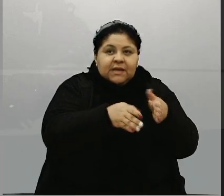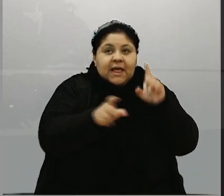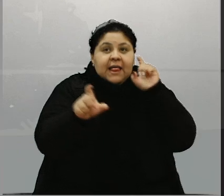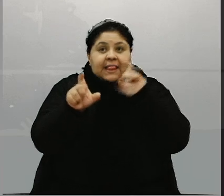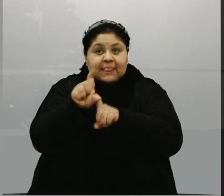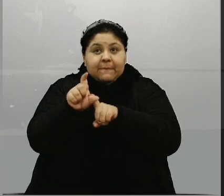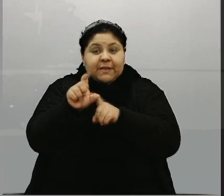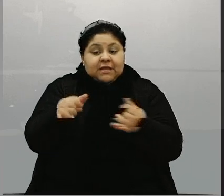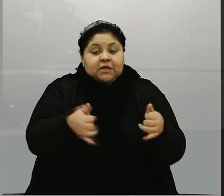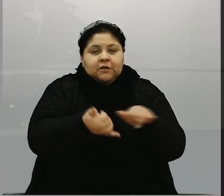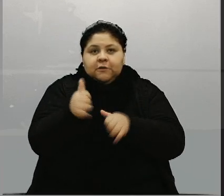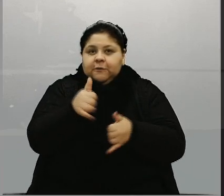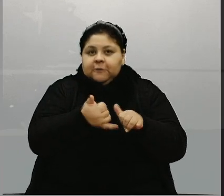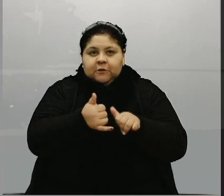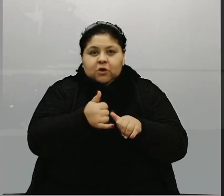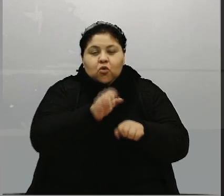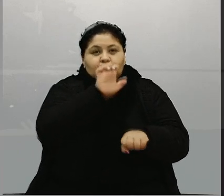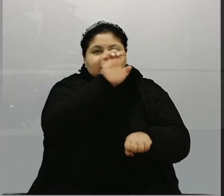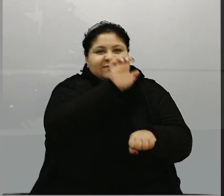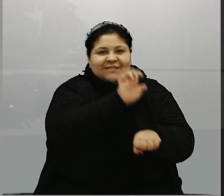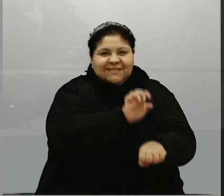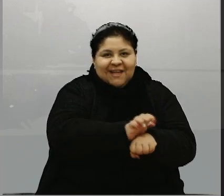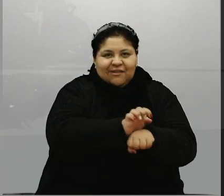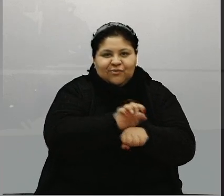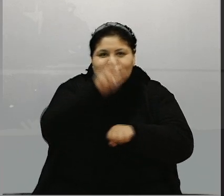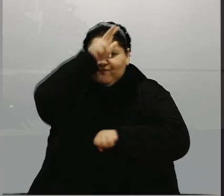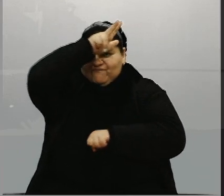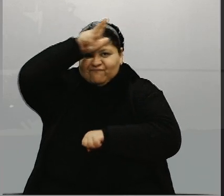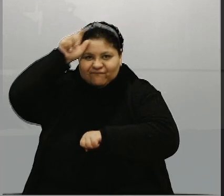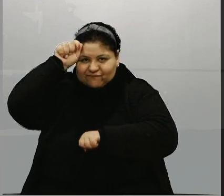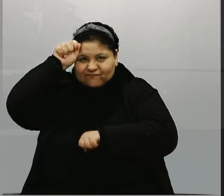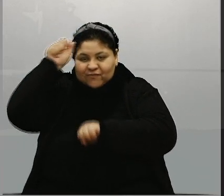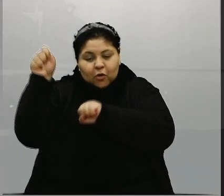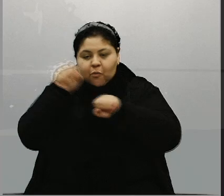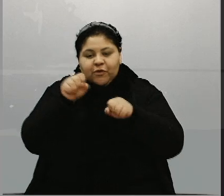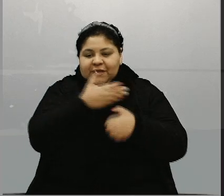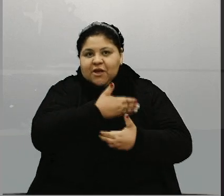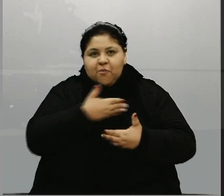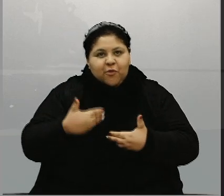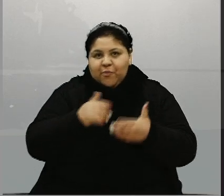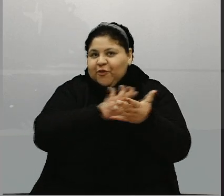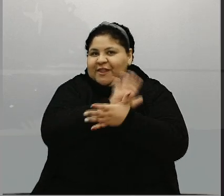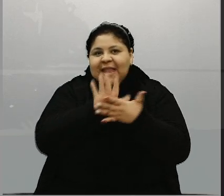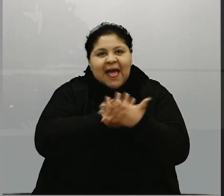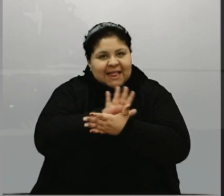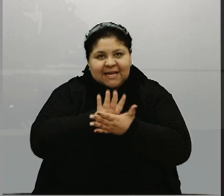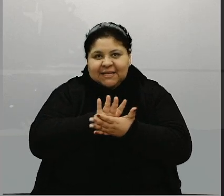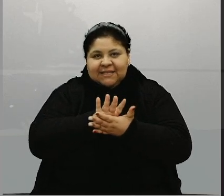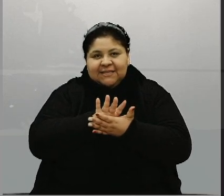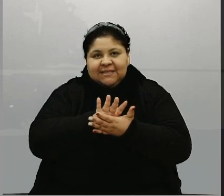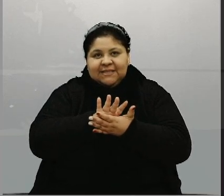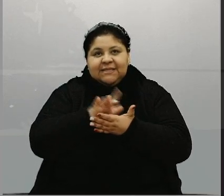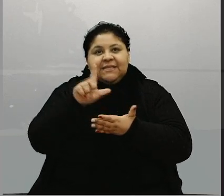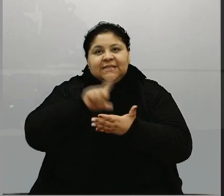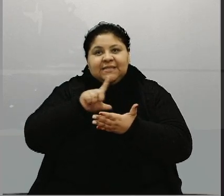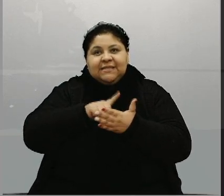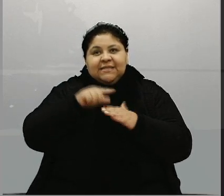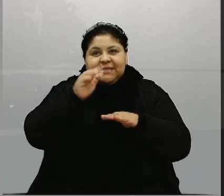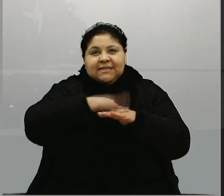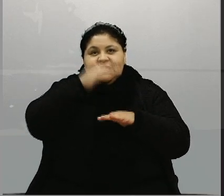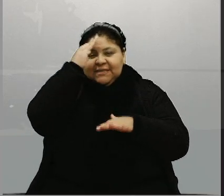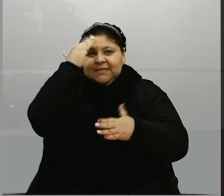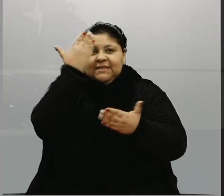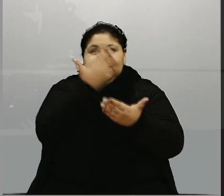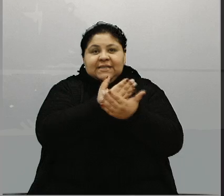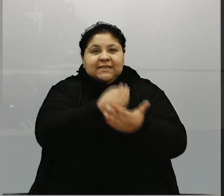aonde nem o Estado, nem o município, nem o poder público nenhum tem mais credibilidade na